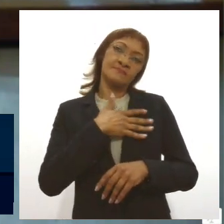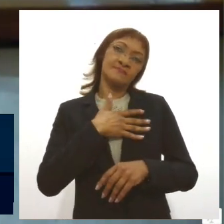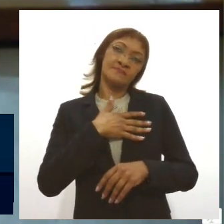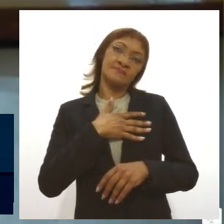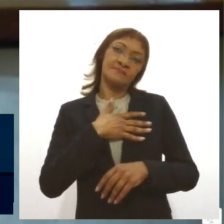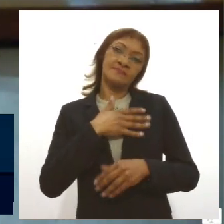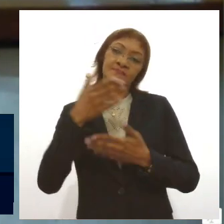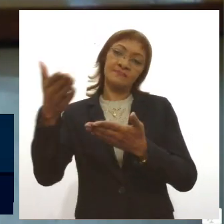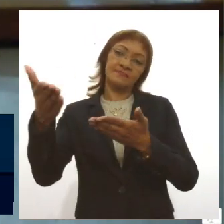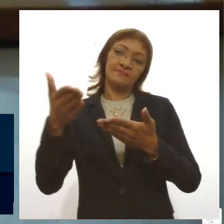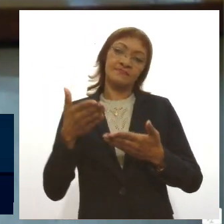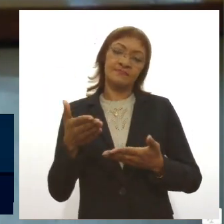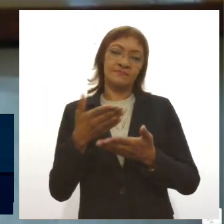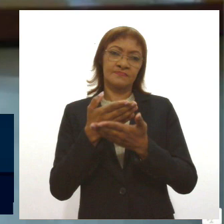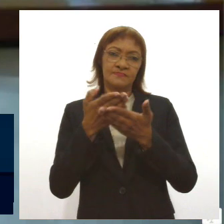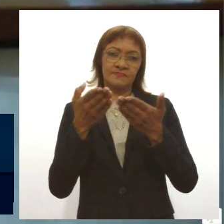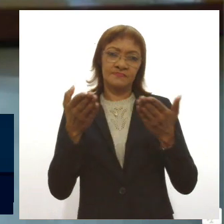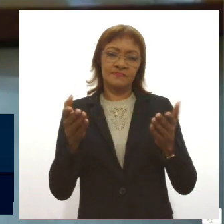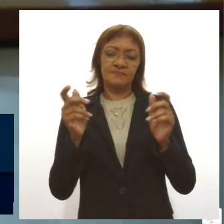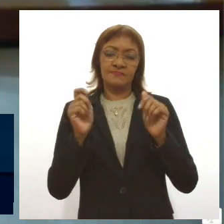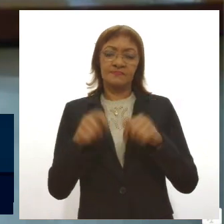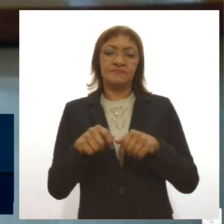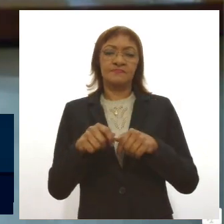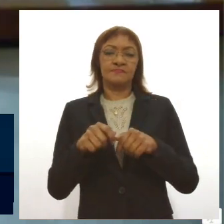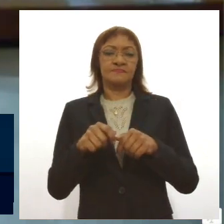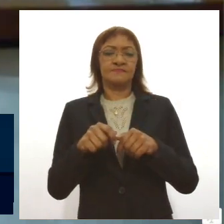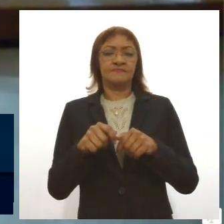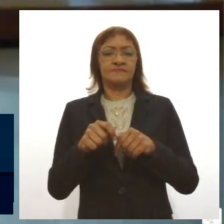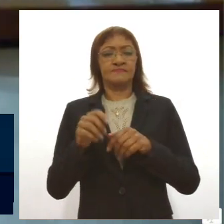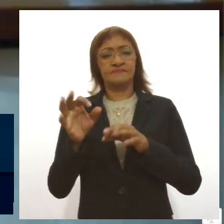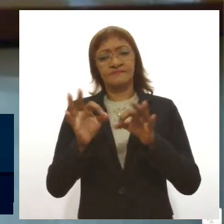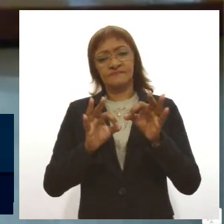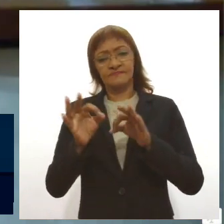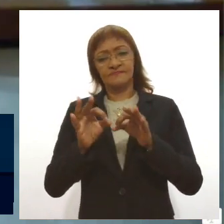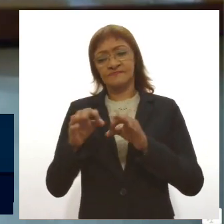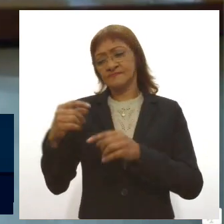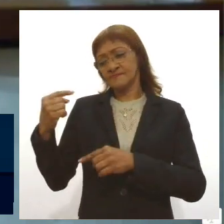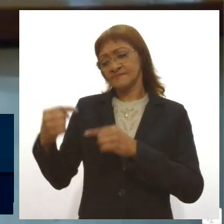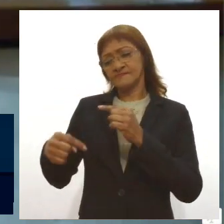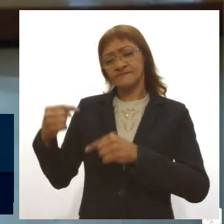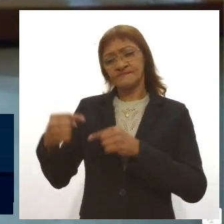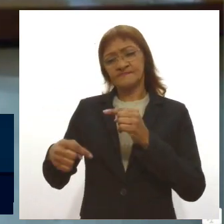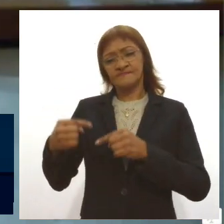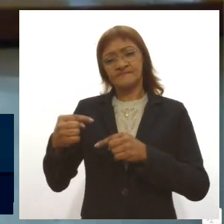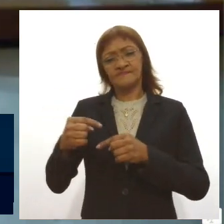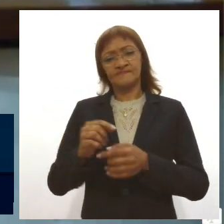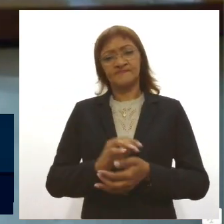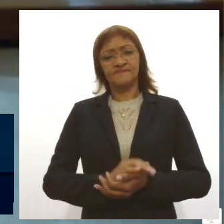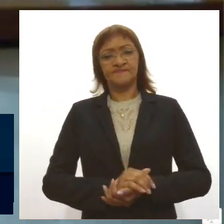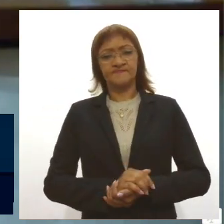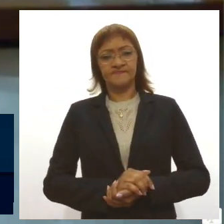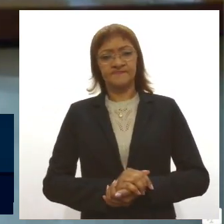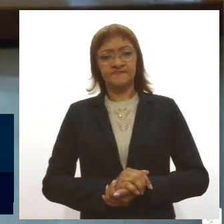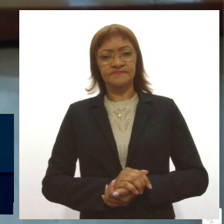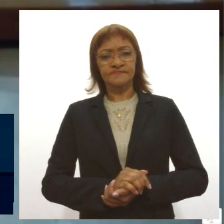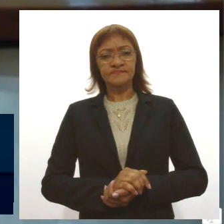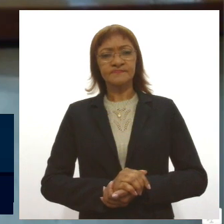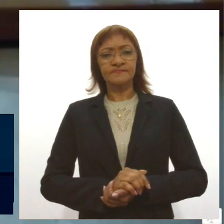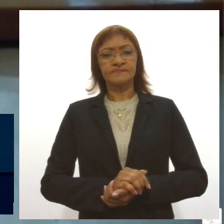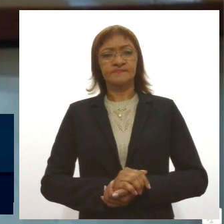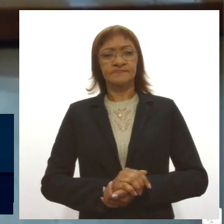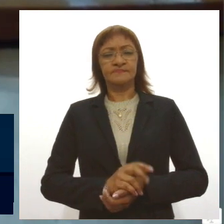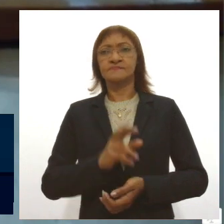todos vocês, para que a gente possa aprimorar a implantação dessas políticas e a gente possa dar respostas,